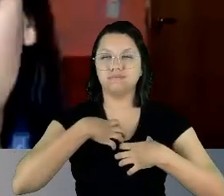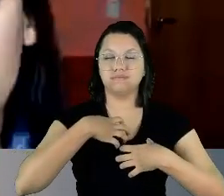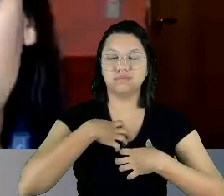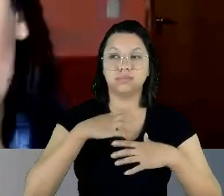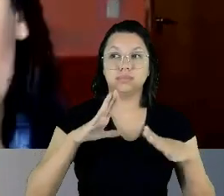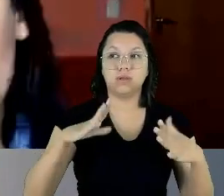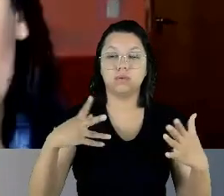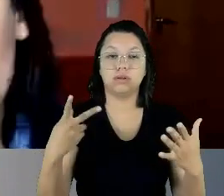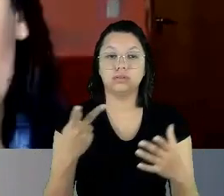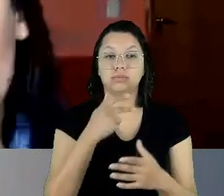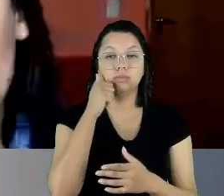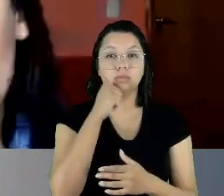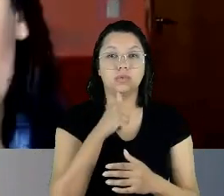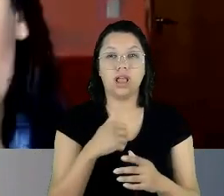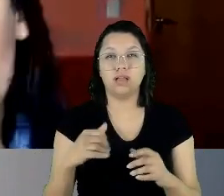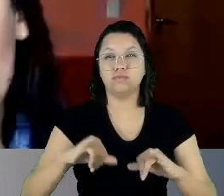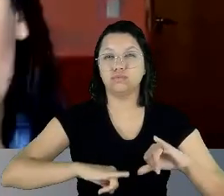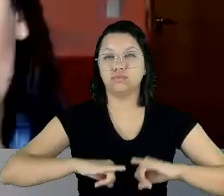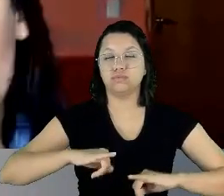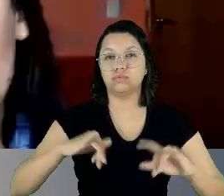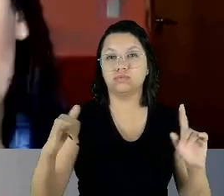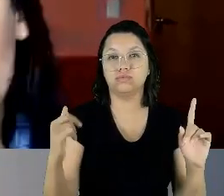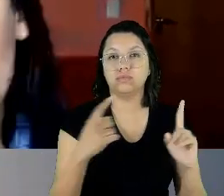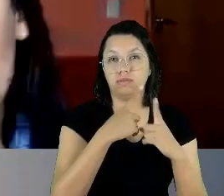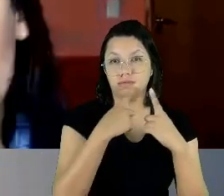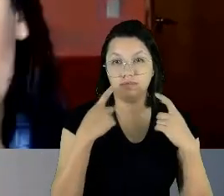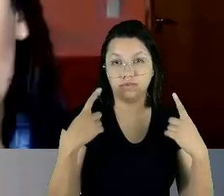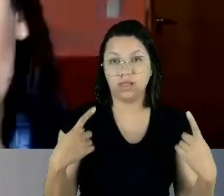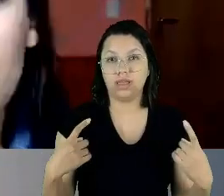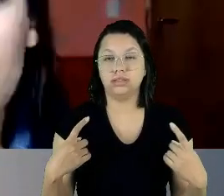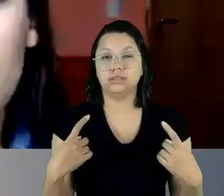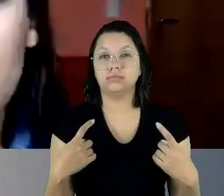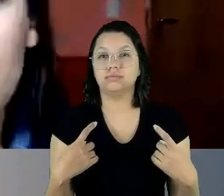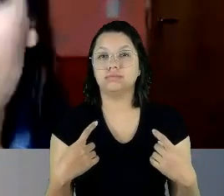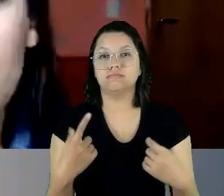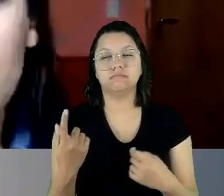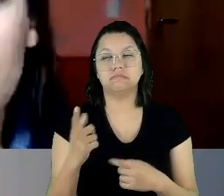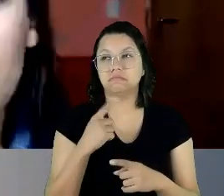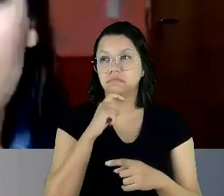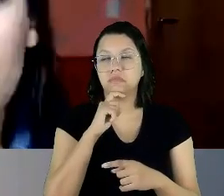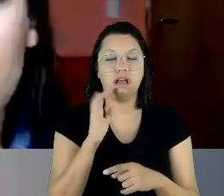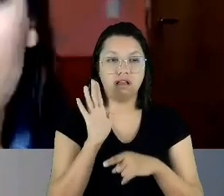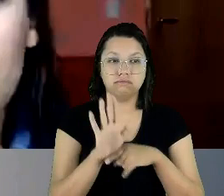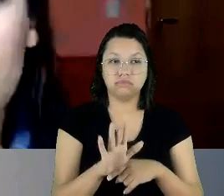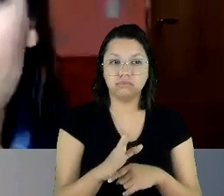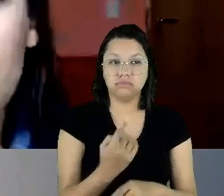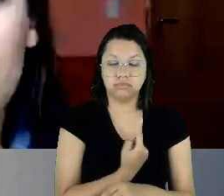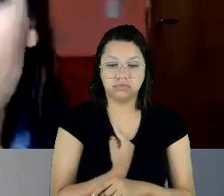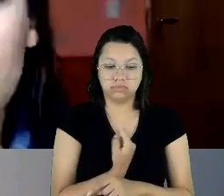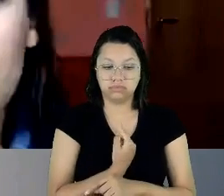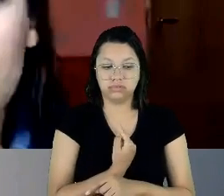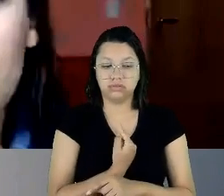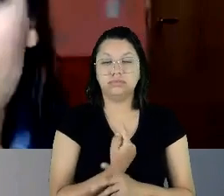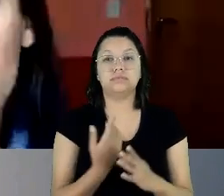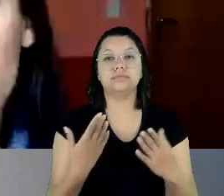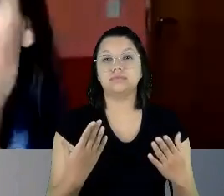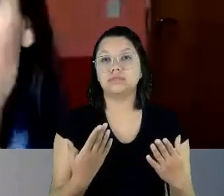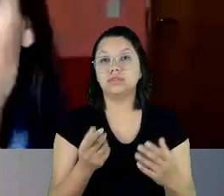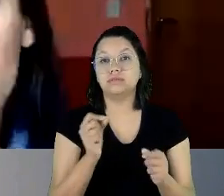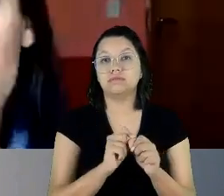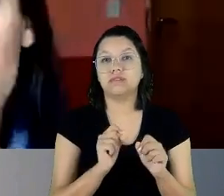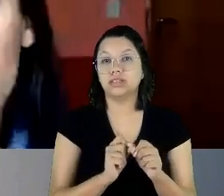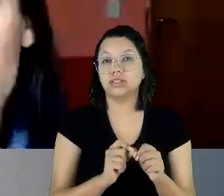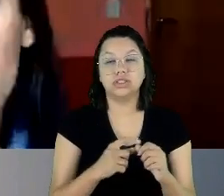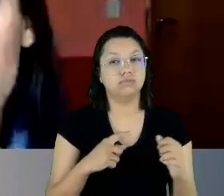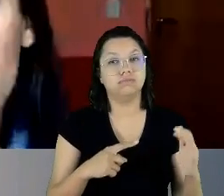uma violência. Então, o desamparo, a solidão é algo que faz com que a gente deixe